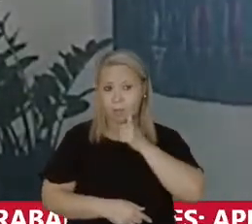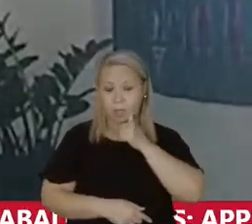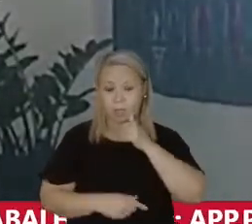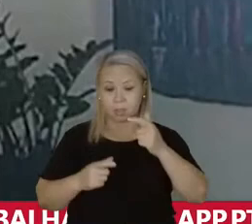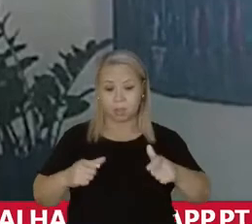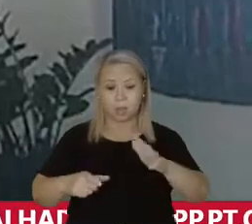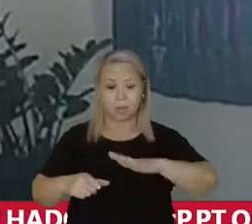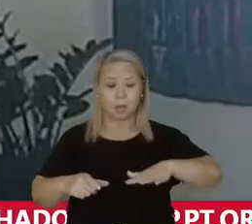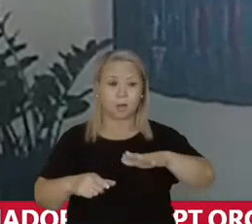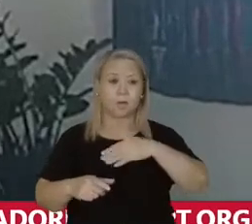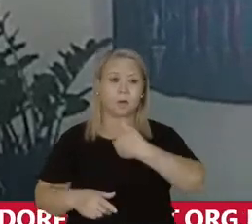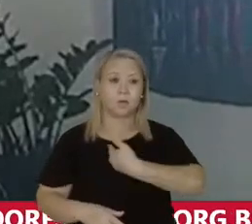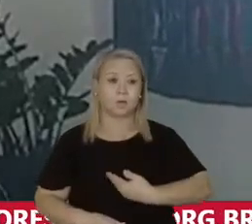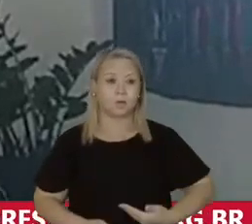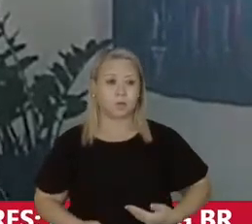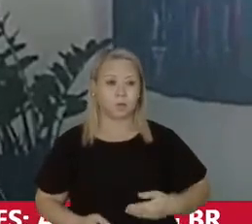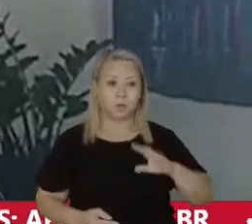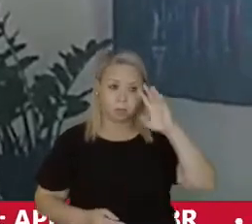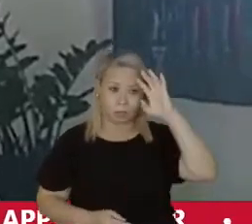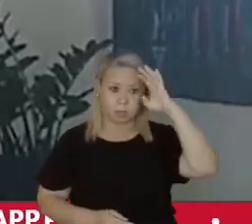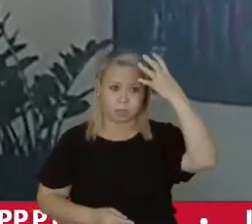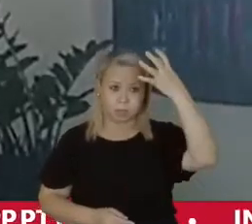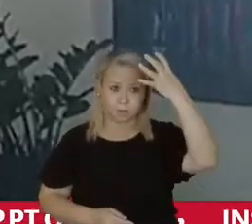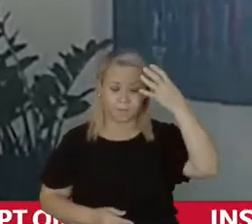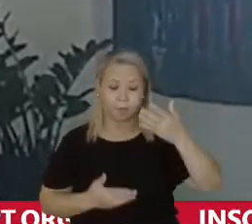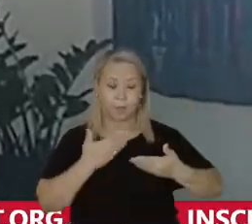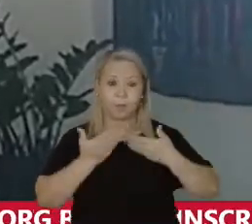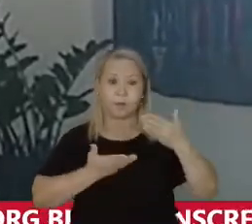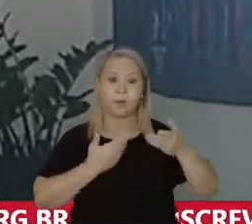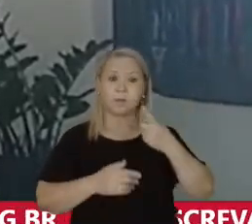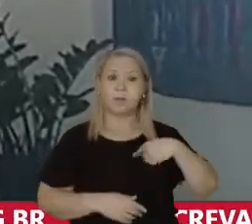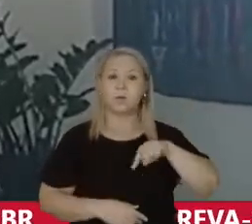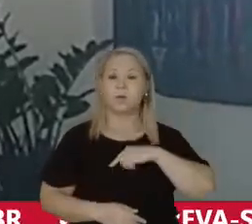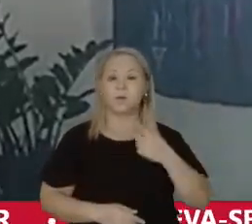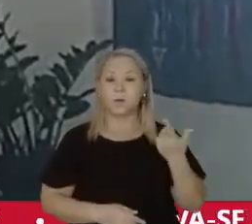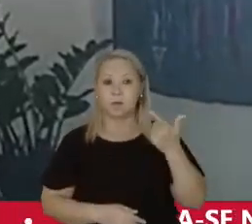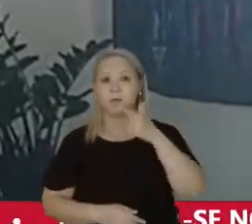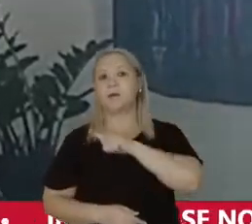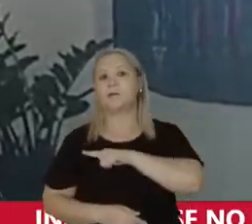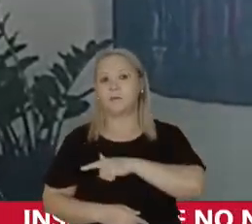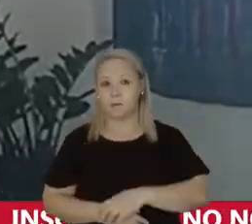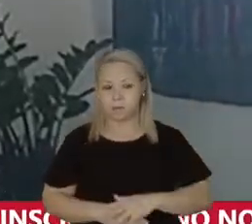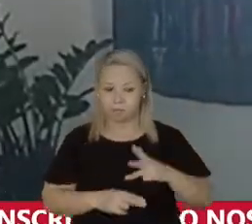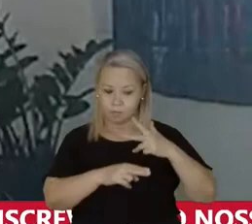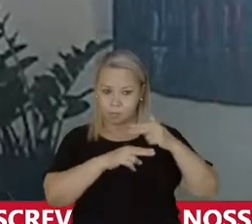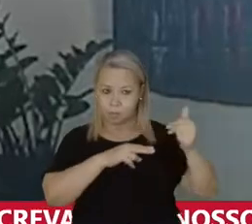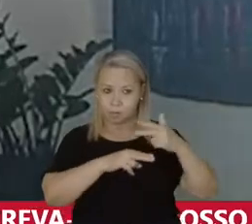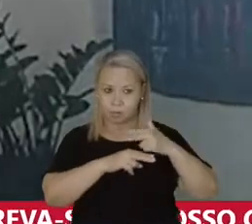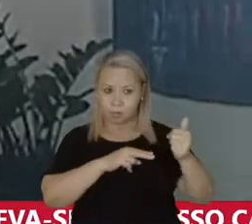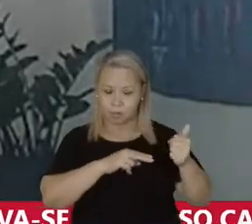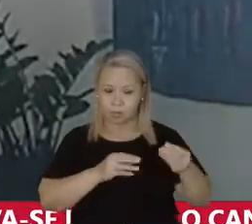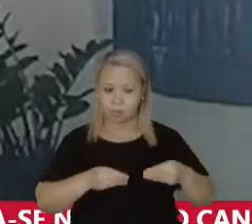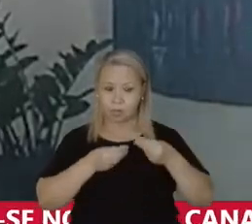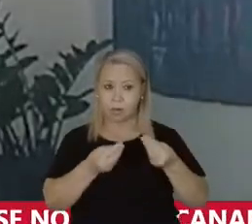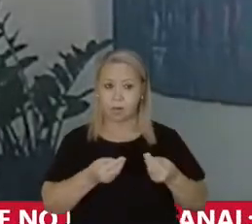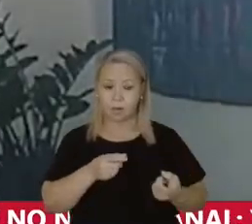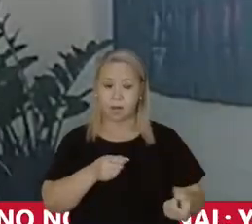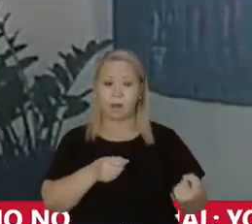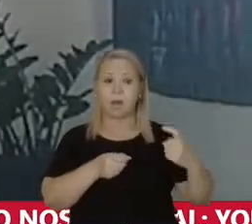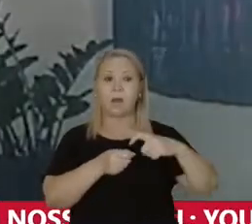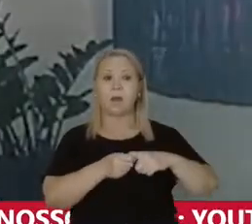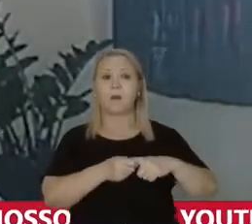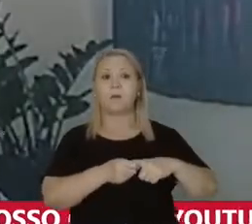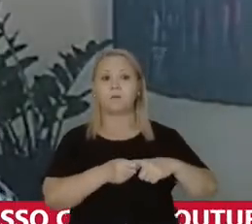espaços públicos de decisão. Então, é uma reação aos nossos avanços que pretende nos levar de volta para